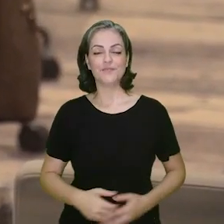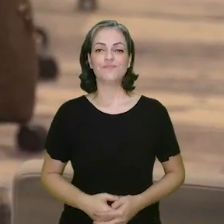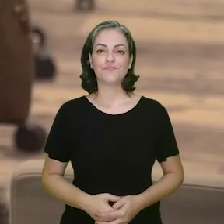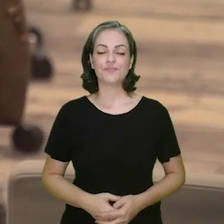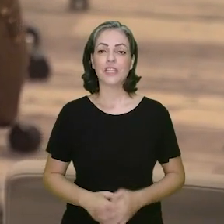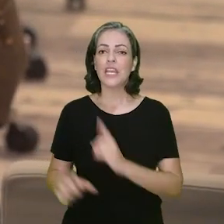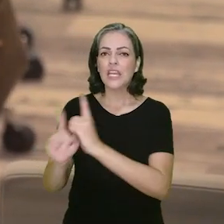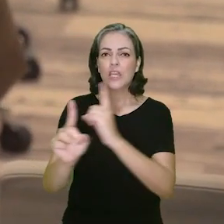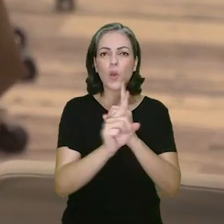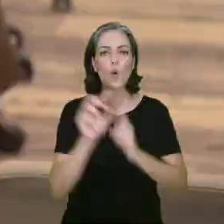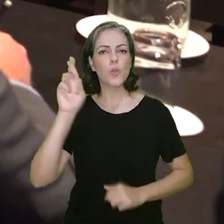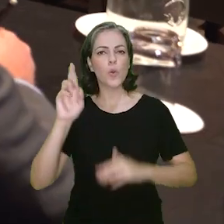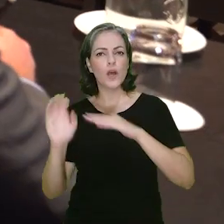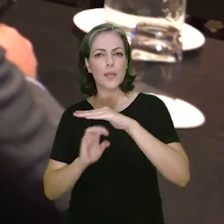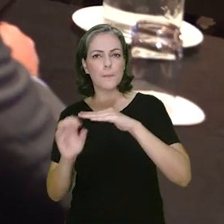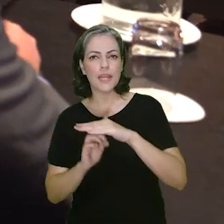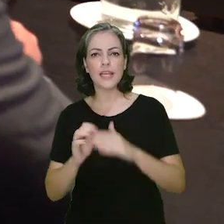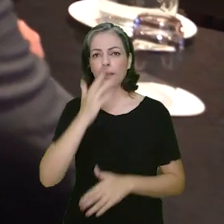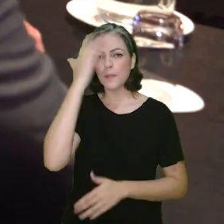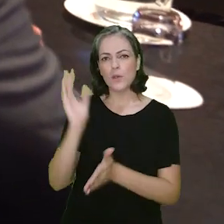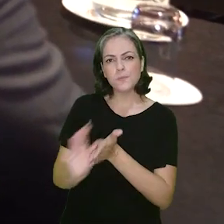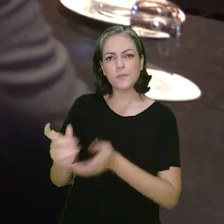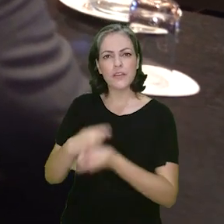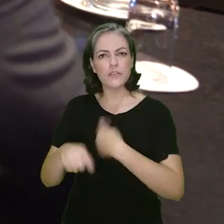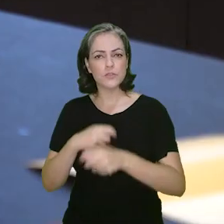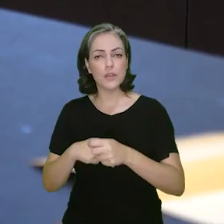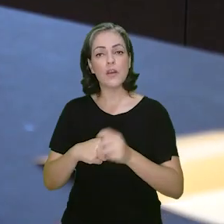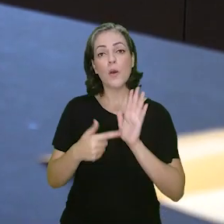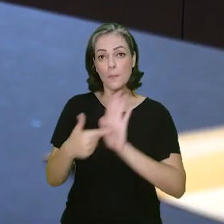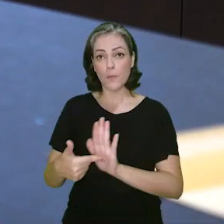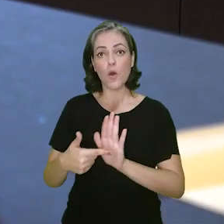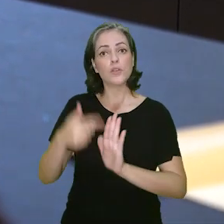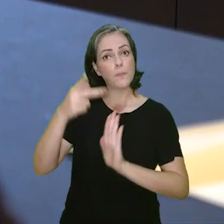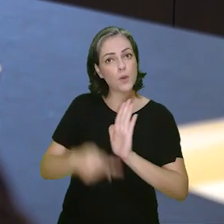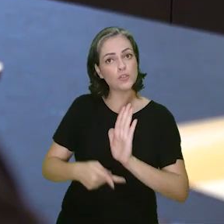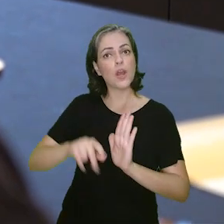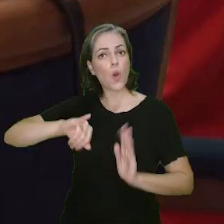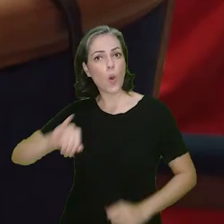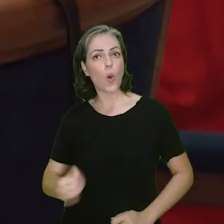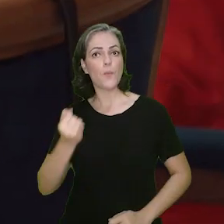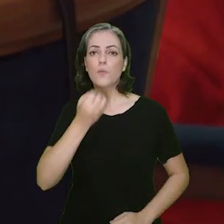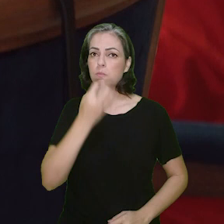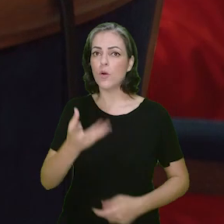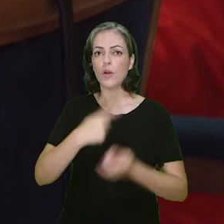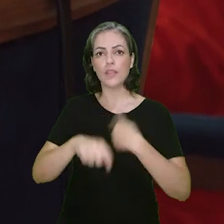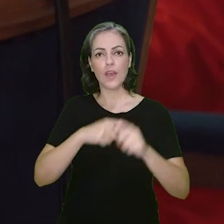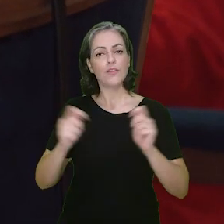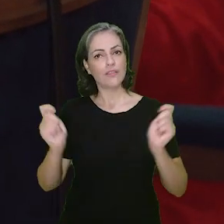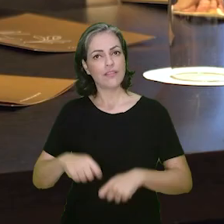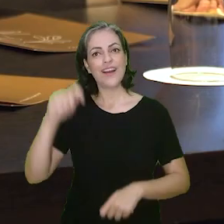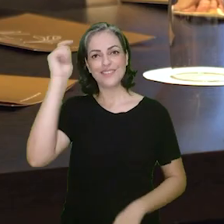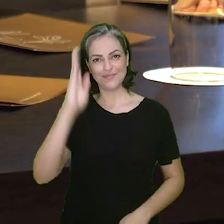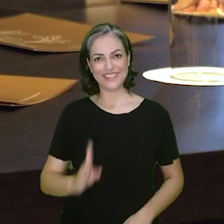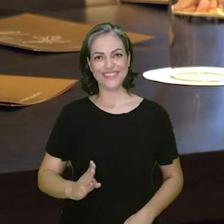brasileiro. Em encontro com diversos empresários e investidores holandeses, apresentamos projetos e oportunidades de